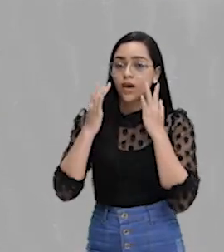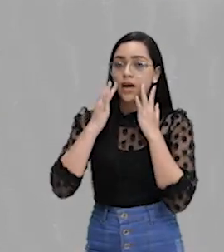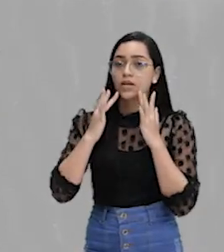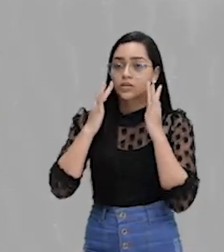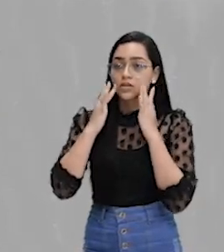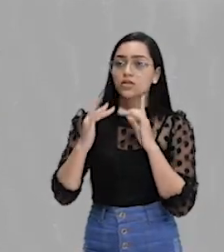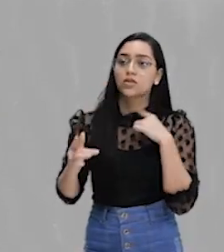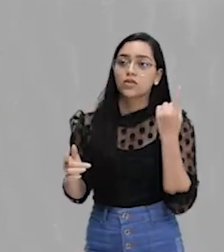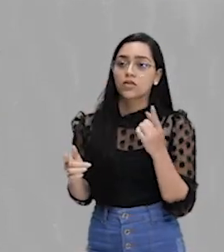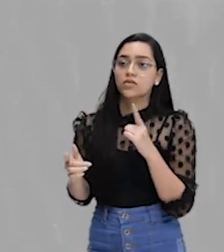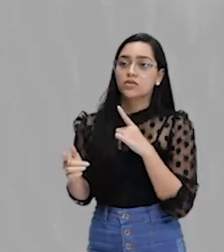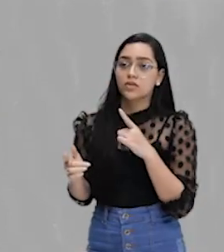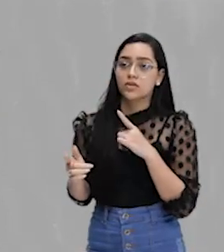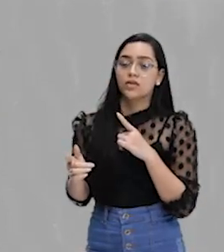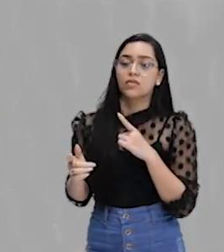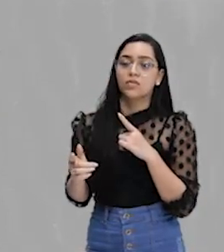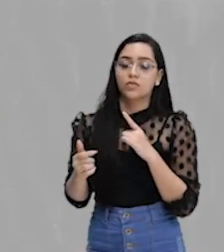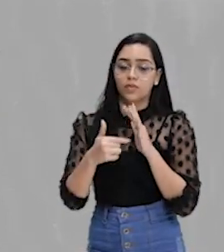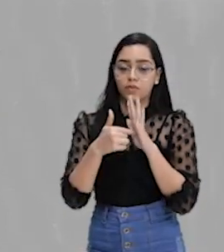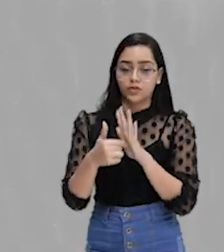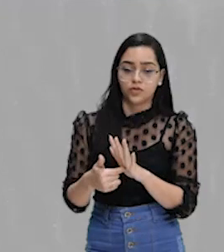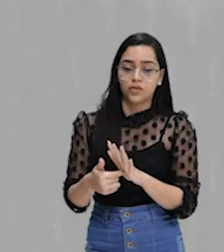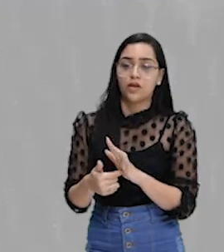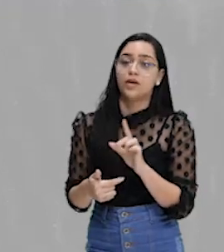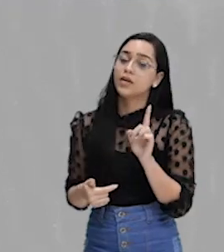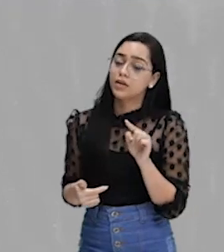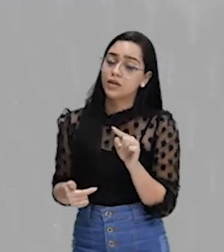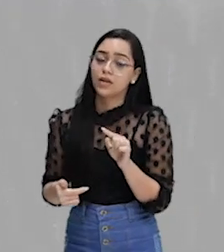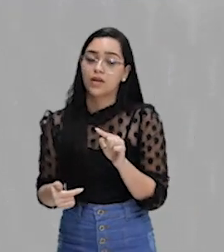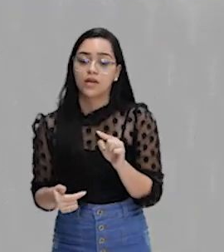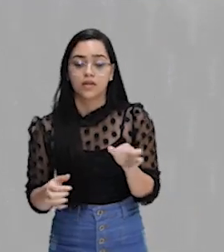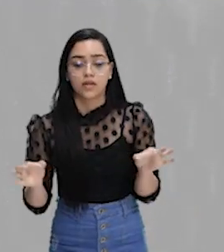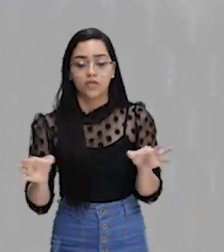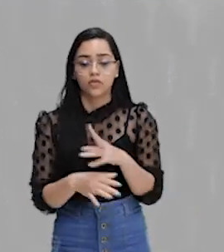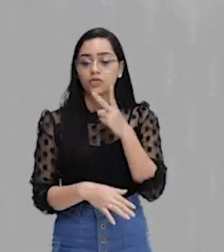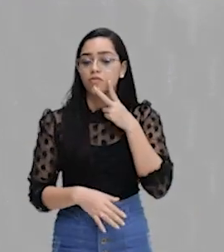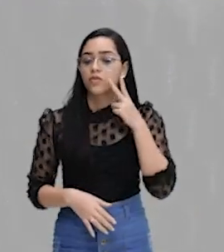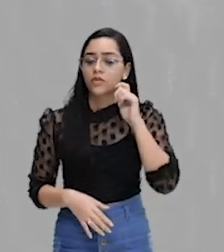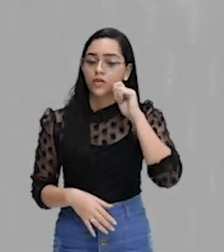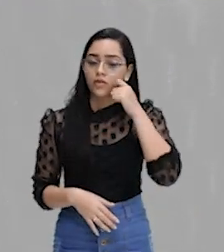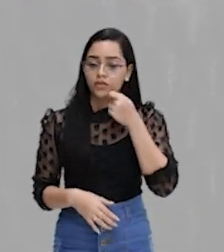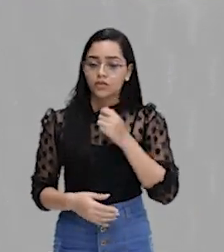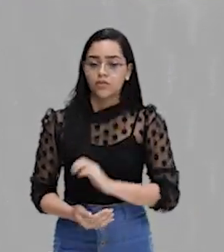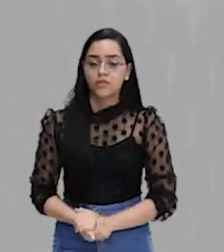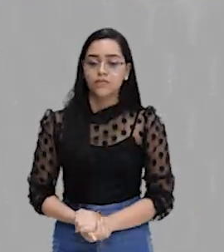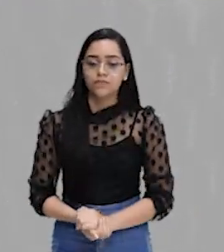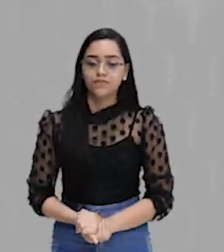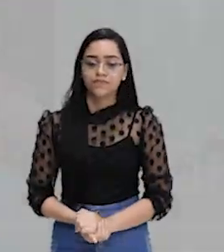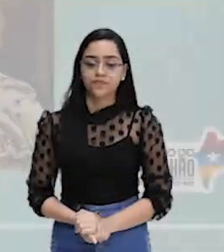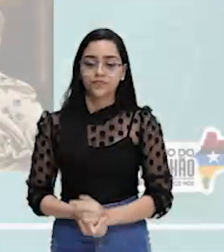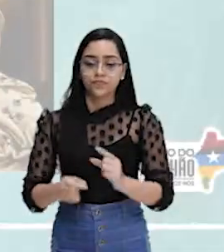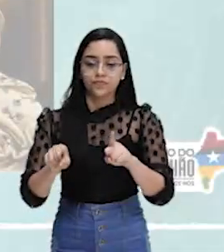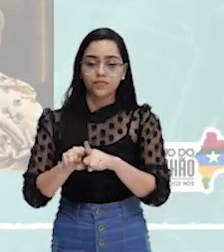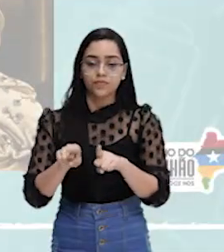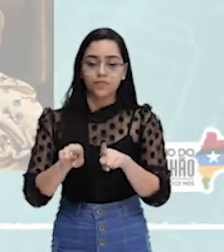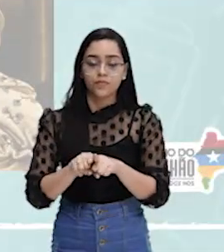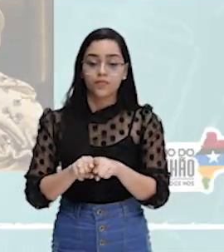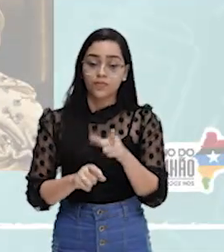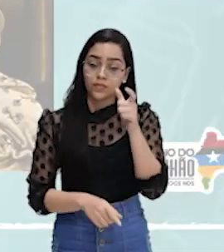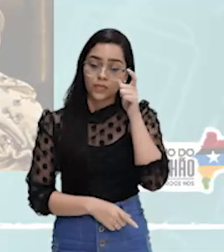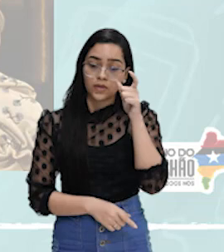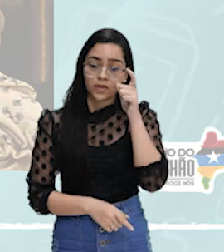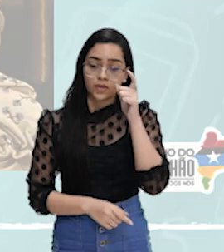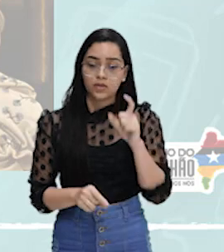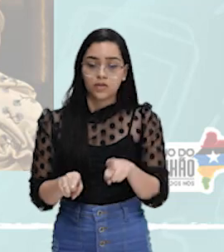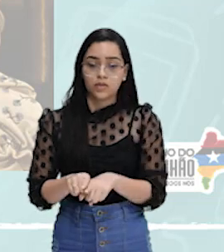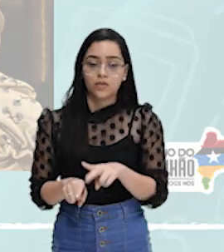E aqui nós temos uma grande obra para mostrar isso, que é a obra da Última Ceia do Leonardo. Uma outra obra interessante,